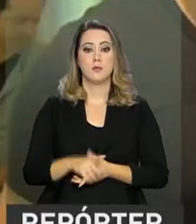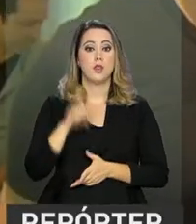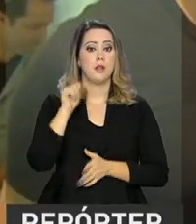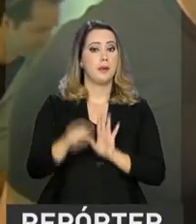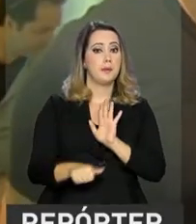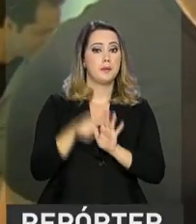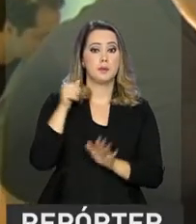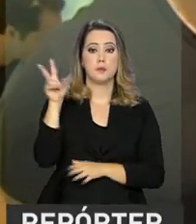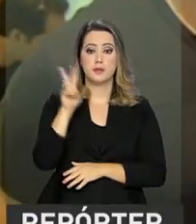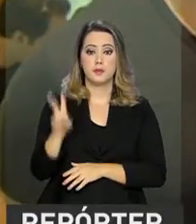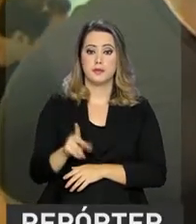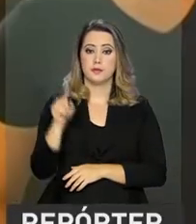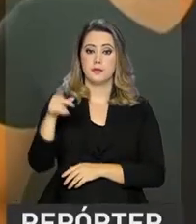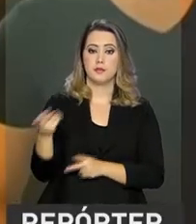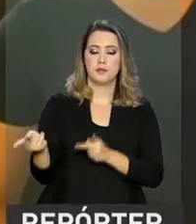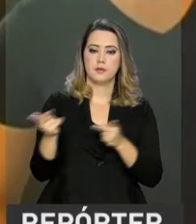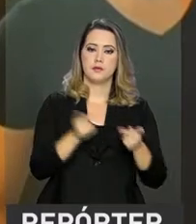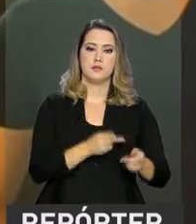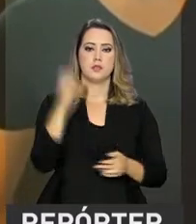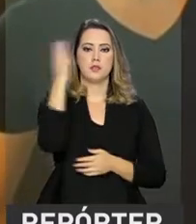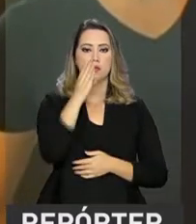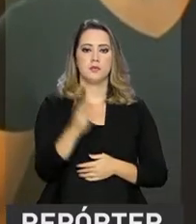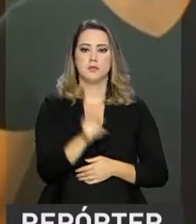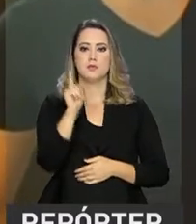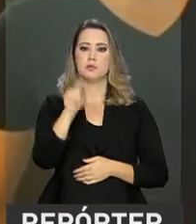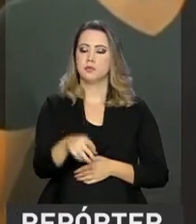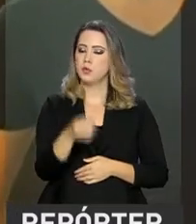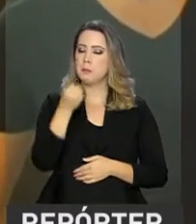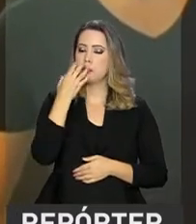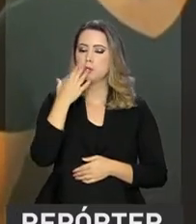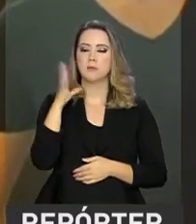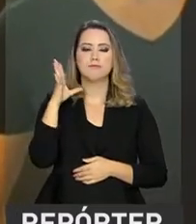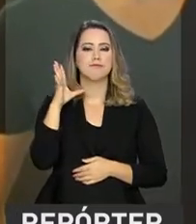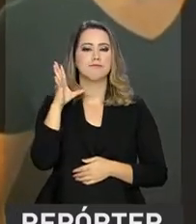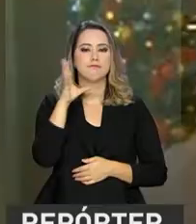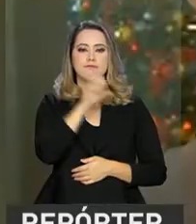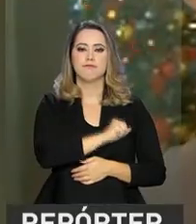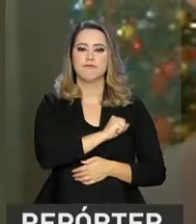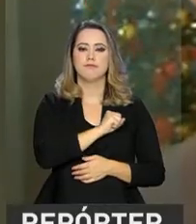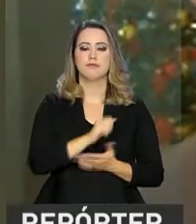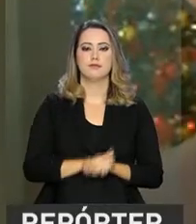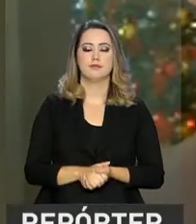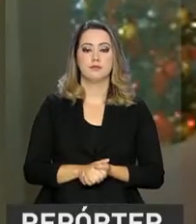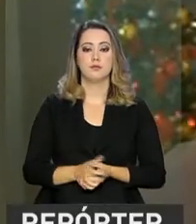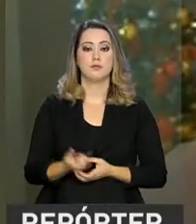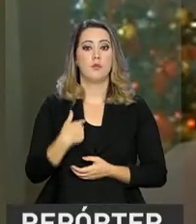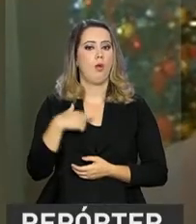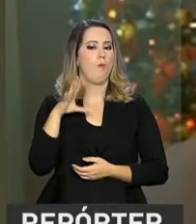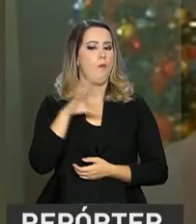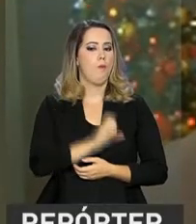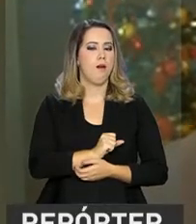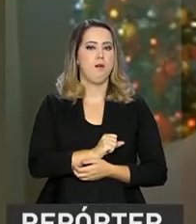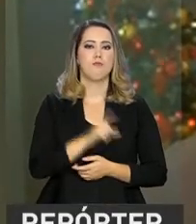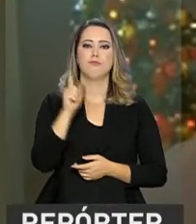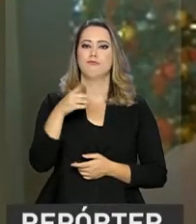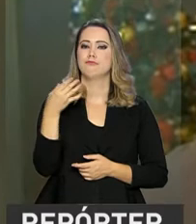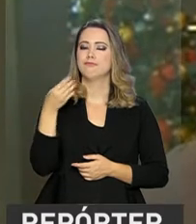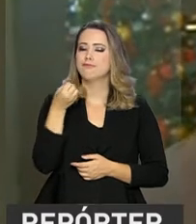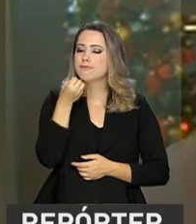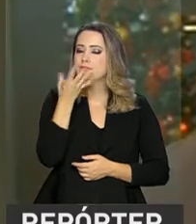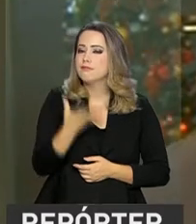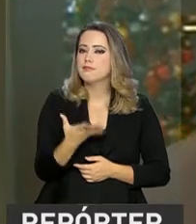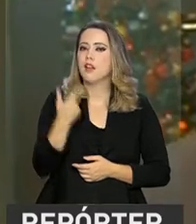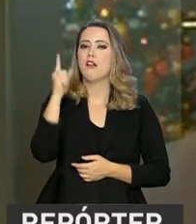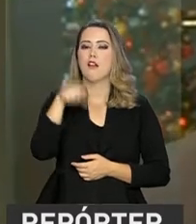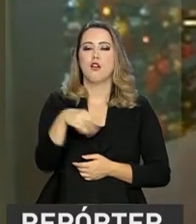primeira vez que Mike vem para o Brasil e diz que está sendo uma experiência fantástica. Por enquanto eu estou amando. É fantástico, realmente